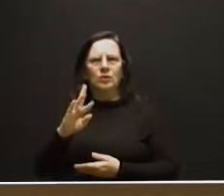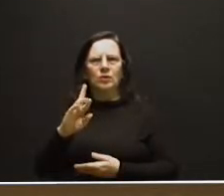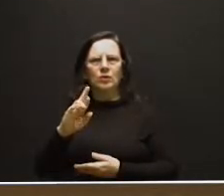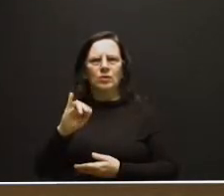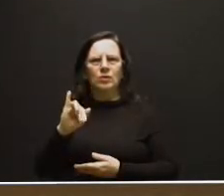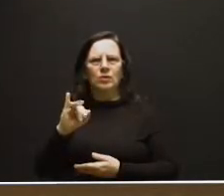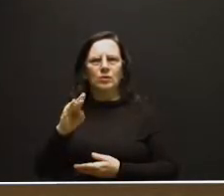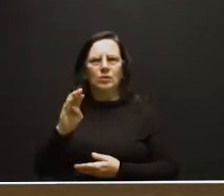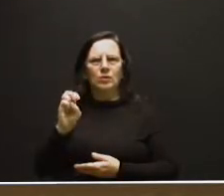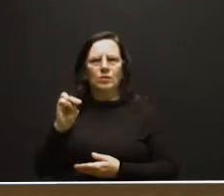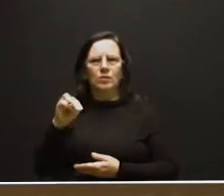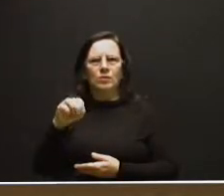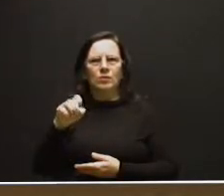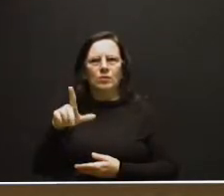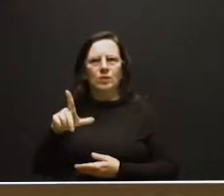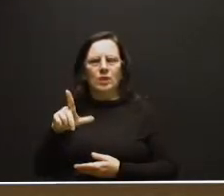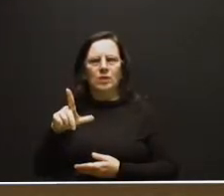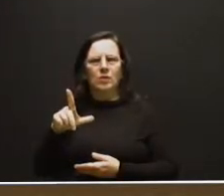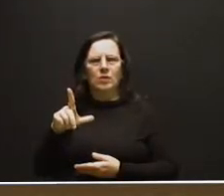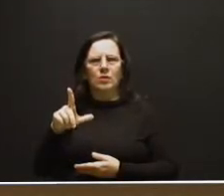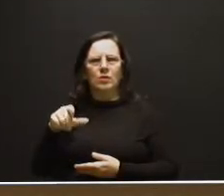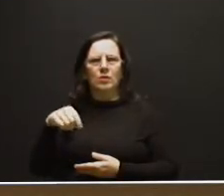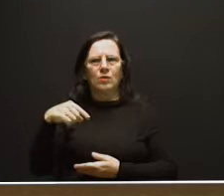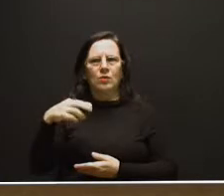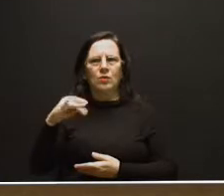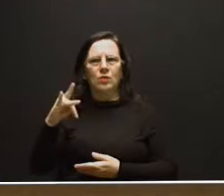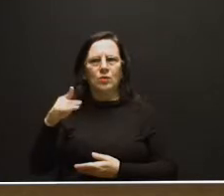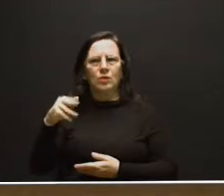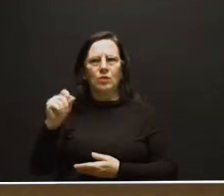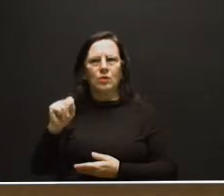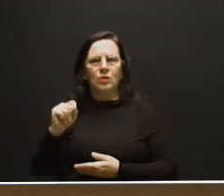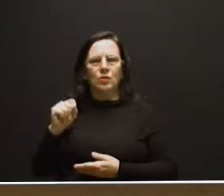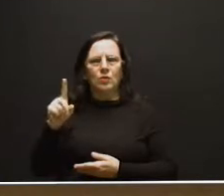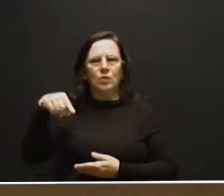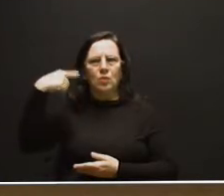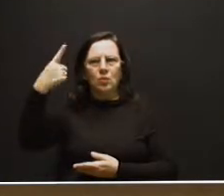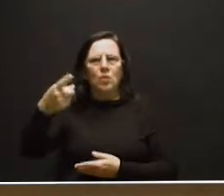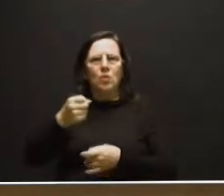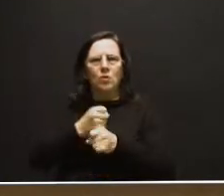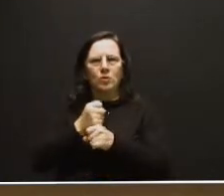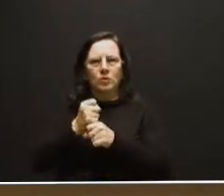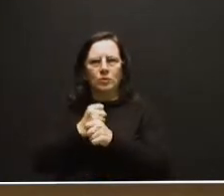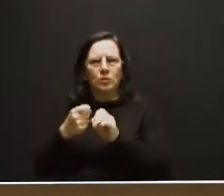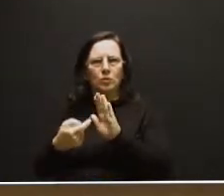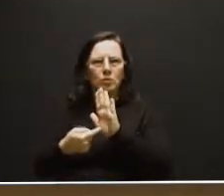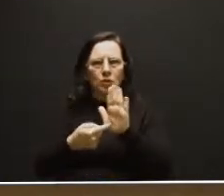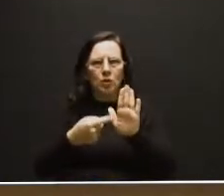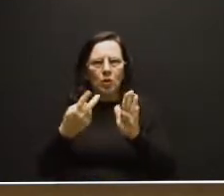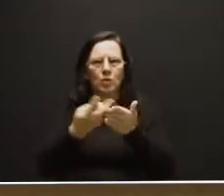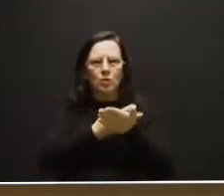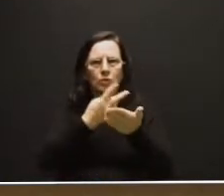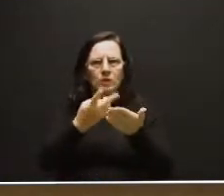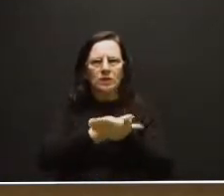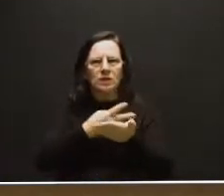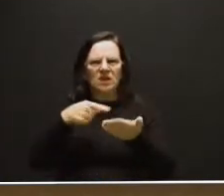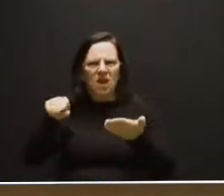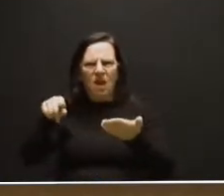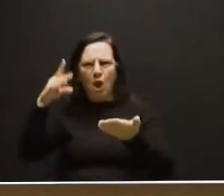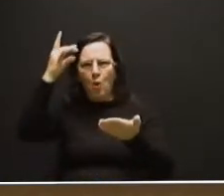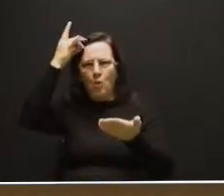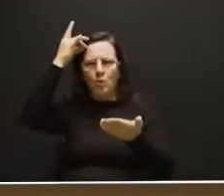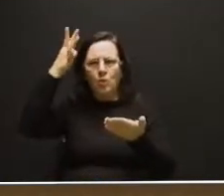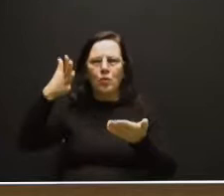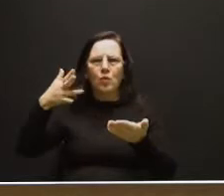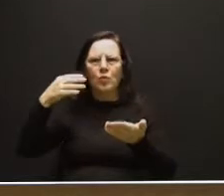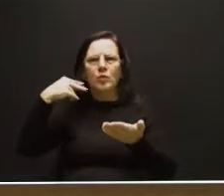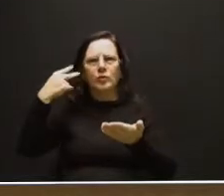ano que vem aponta o zeus do governo são os vereadores mais uma vez